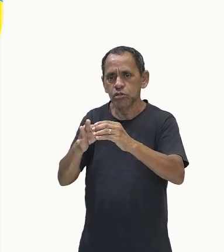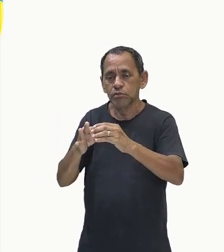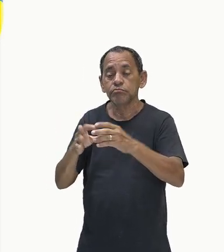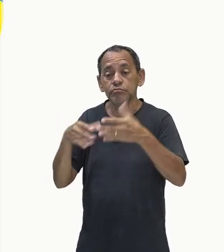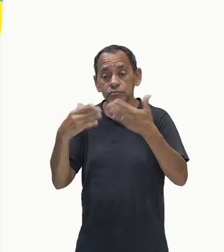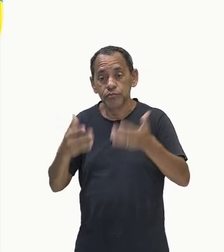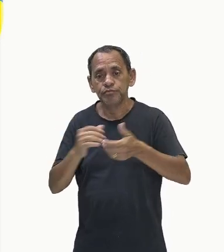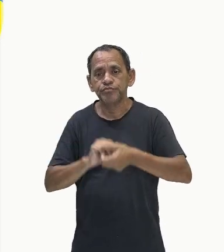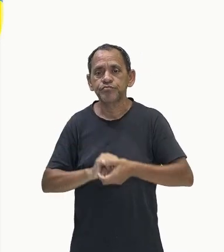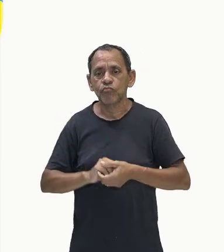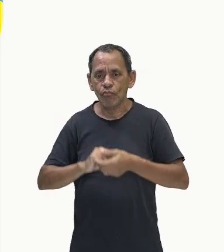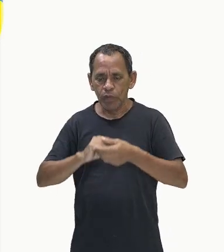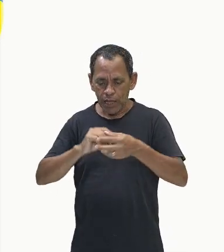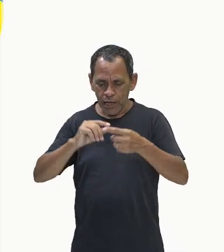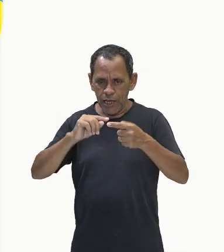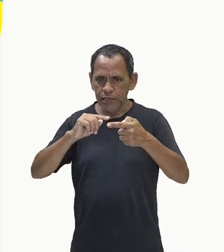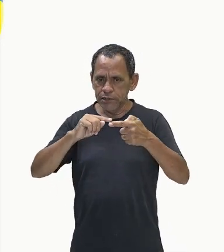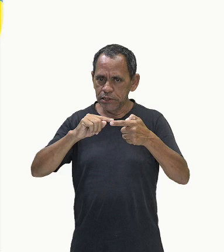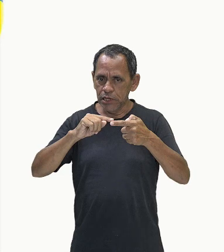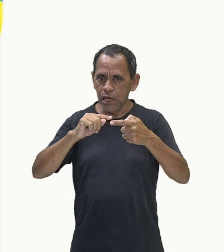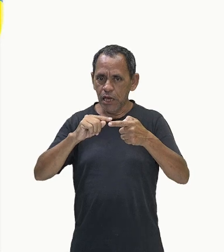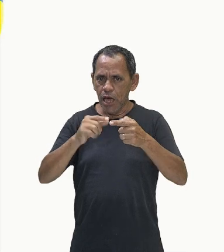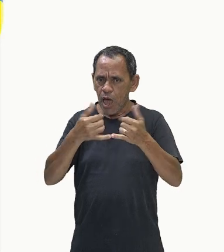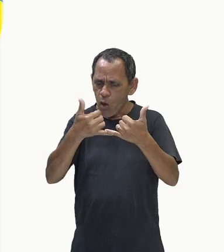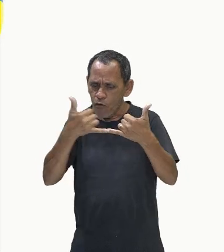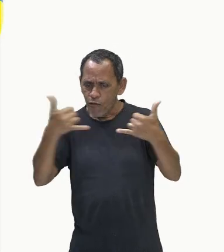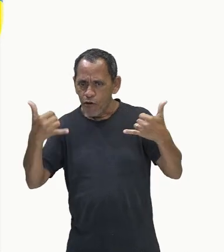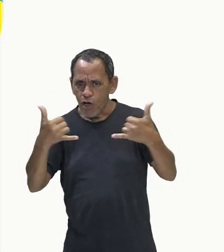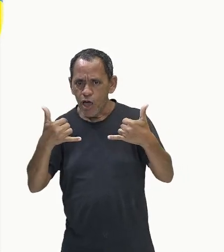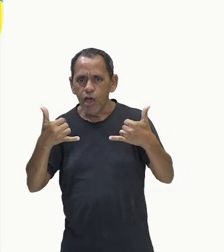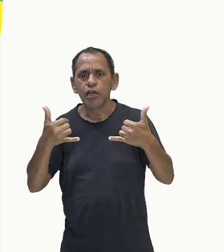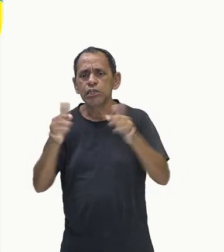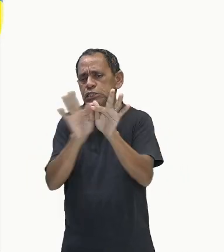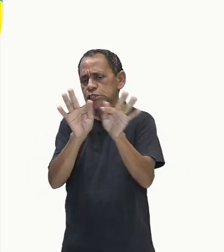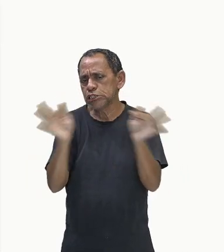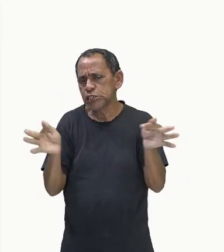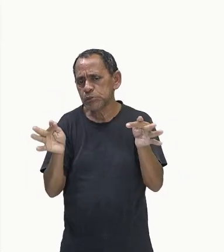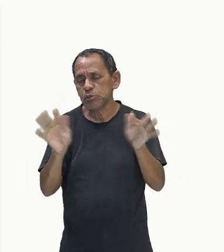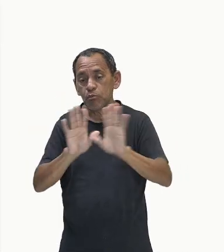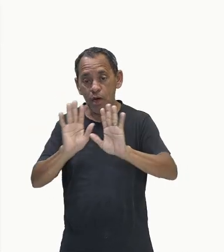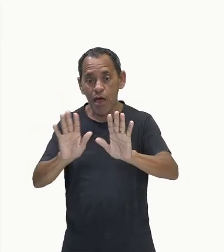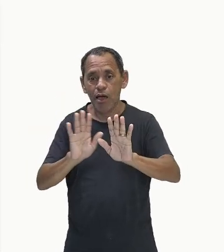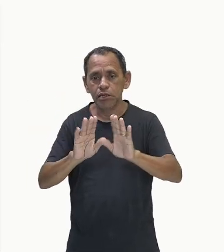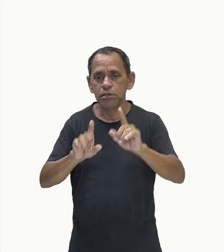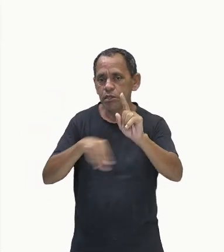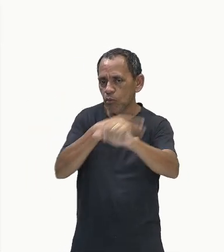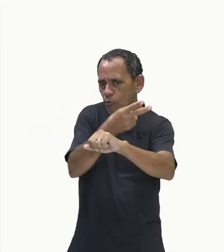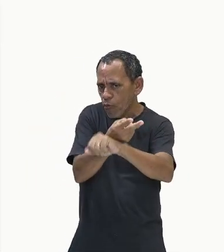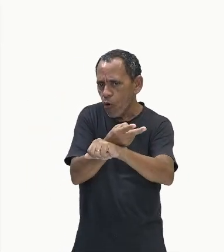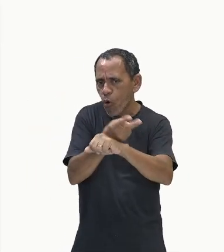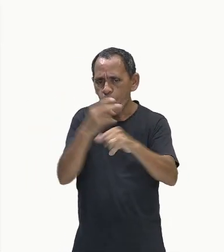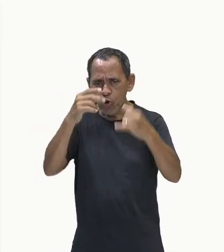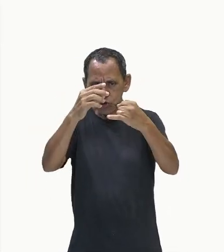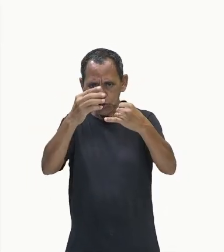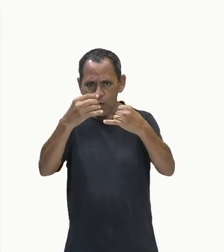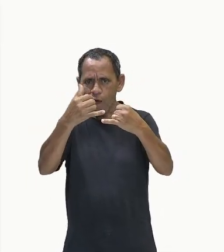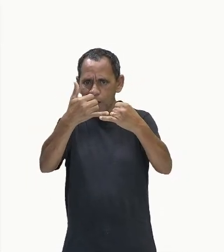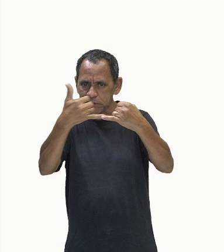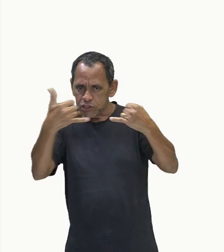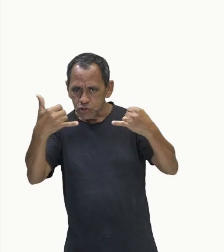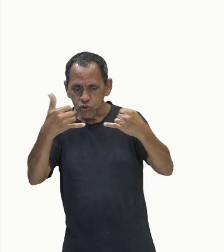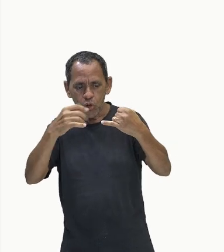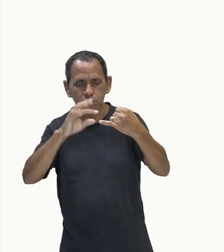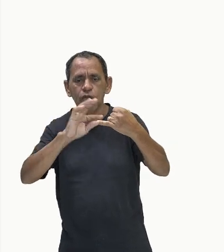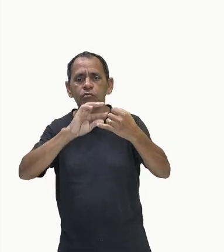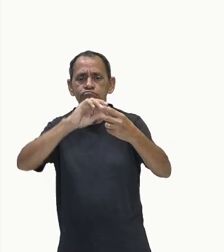condensação, esse enrolado do DNA, ele é formado a partir dessas histonas, tá?